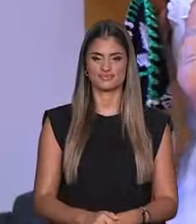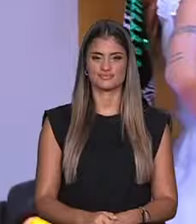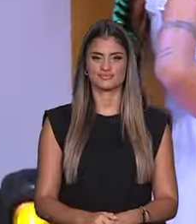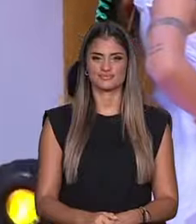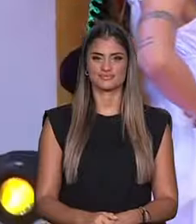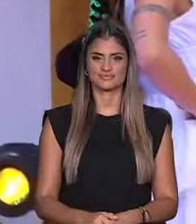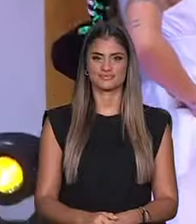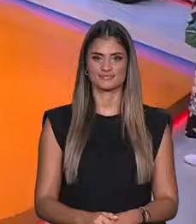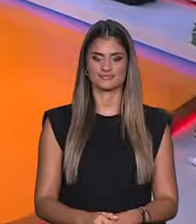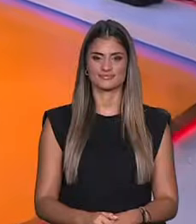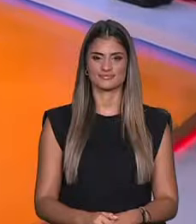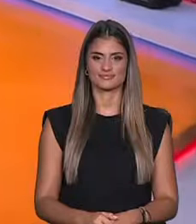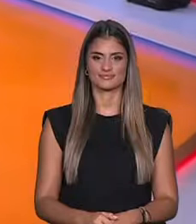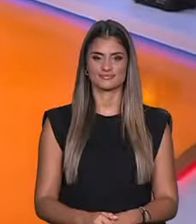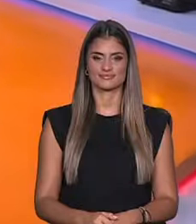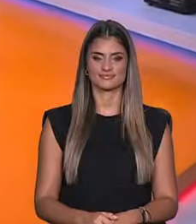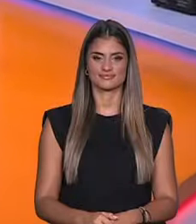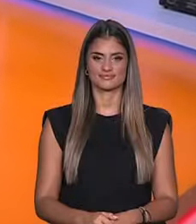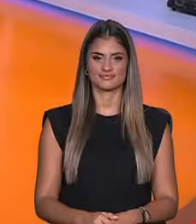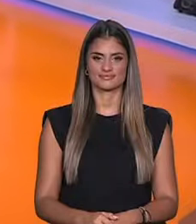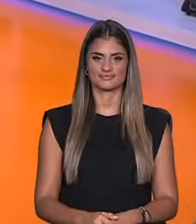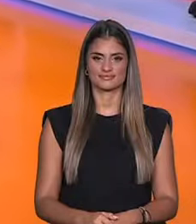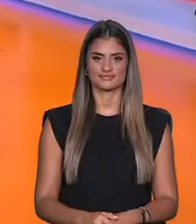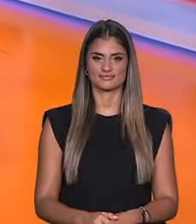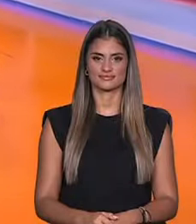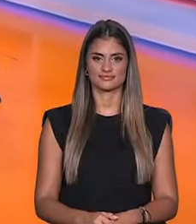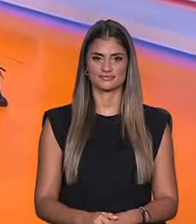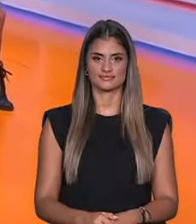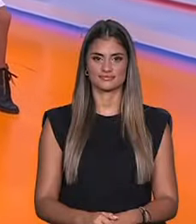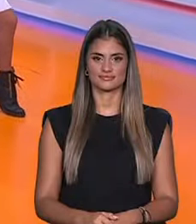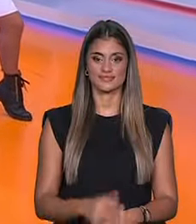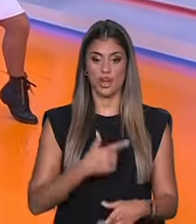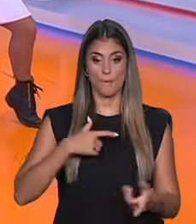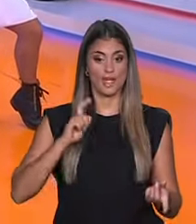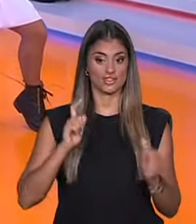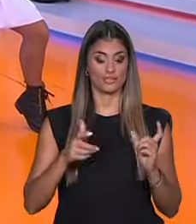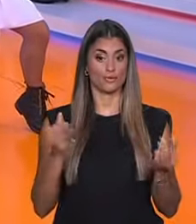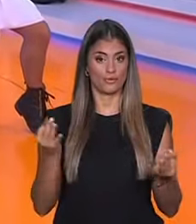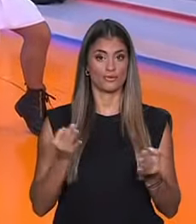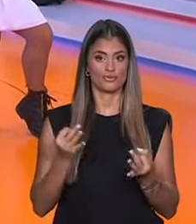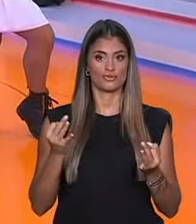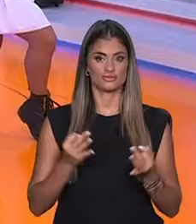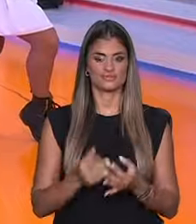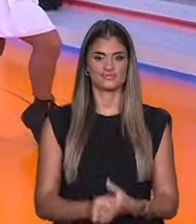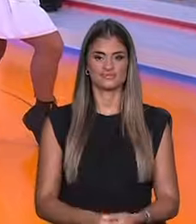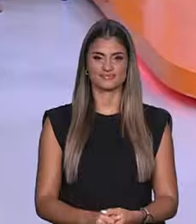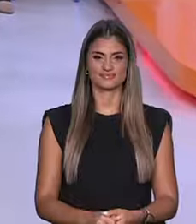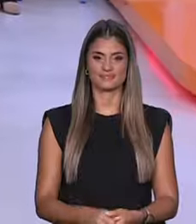Ai, era o México. Luizinho do acordeão. É o México. É, é.